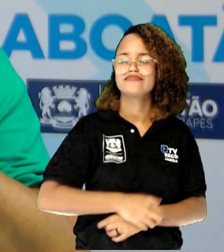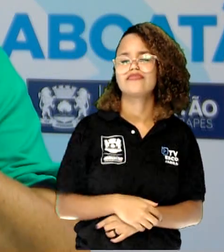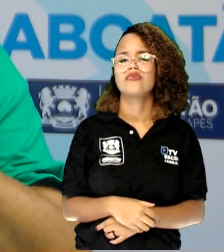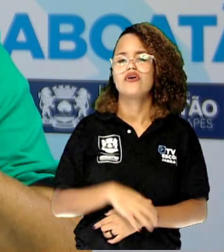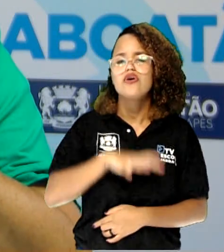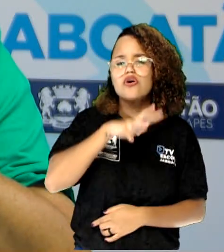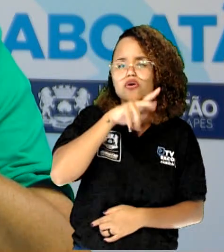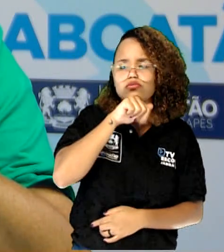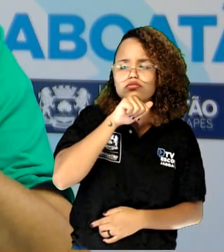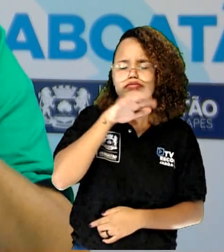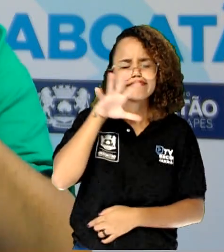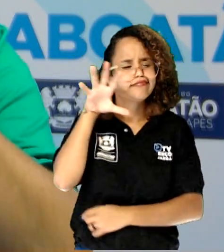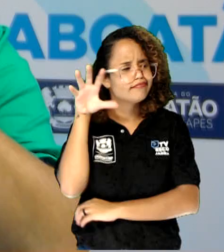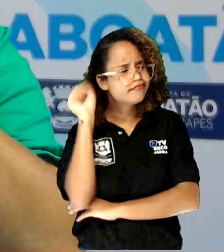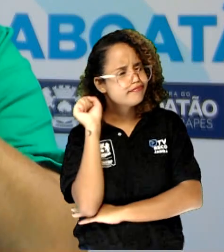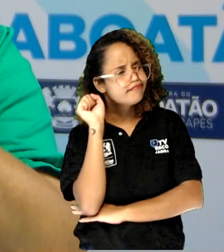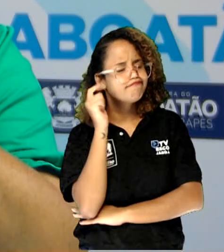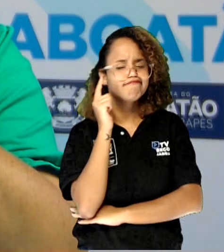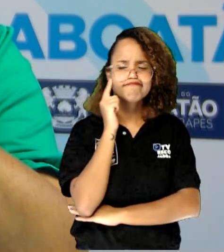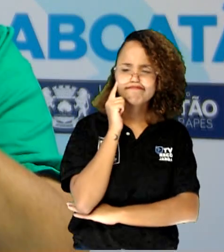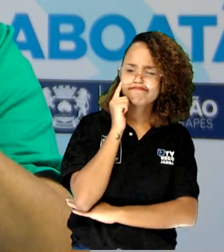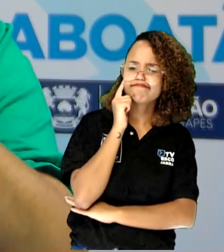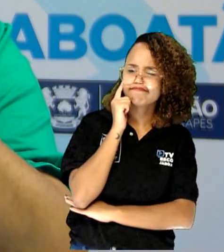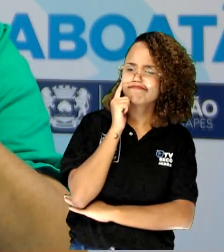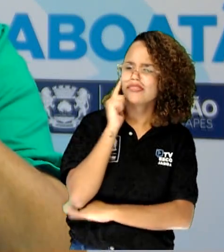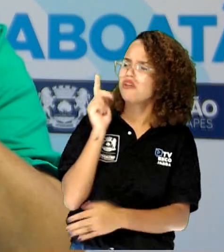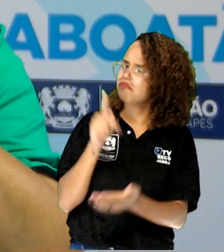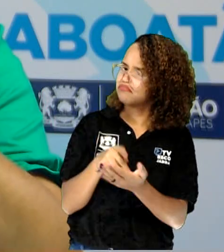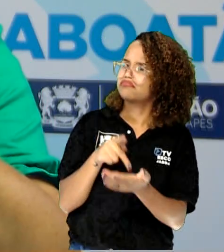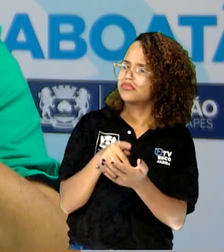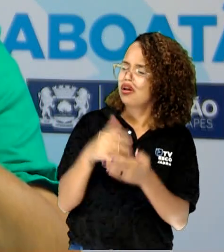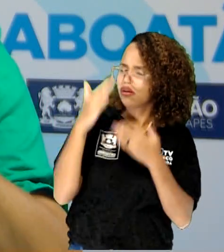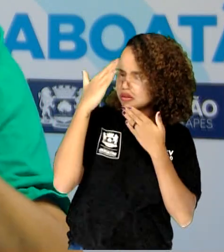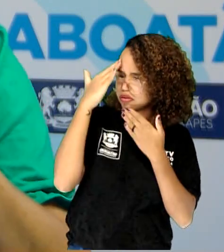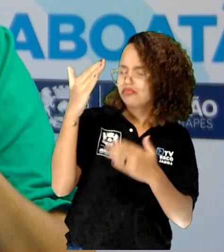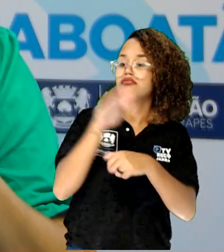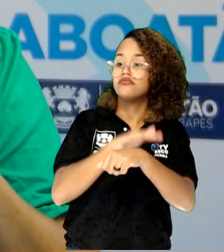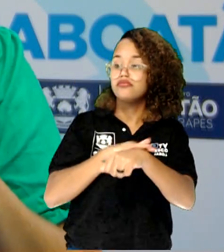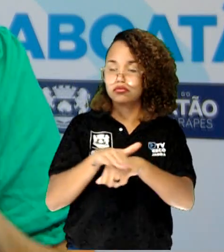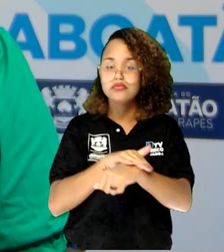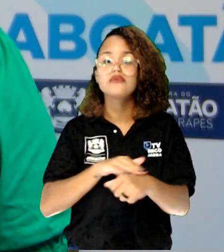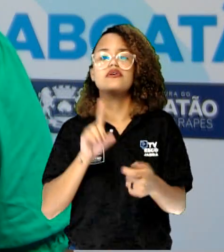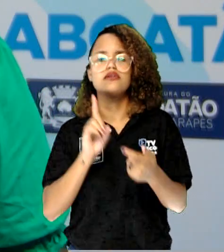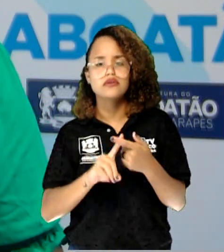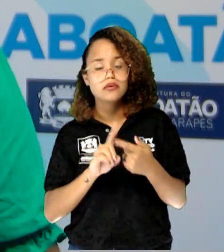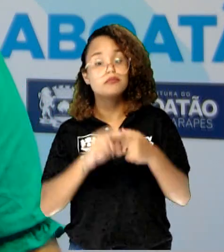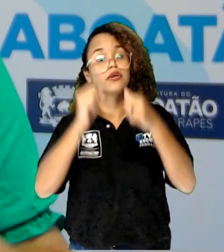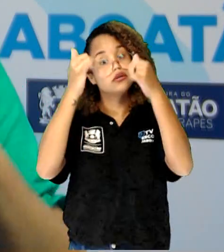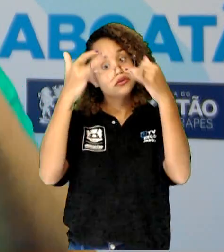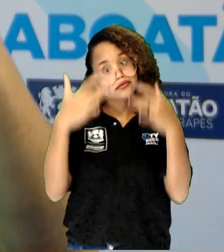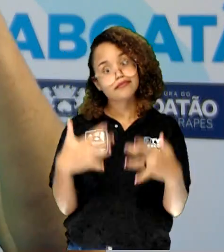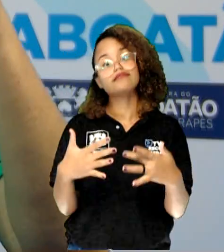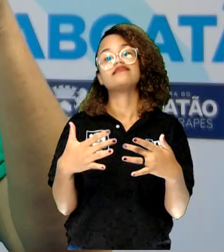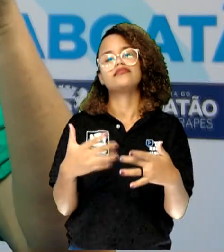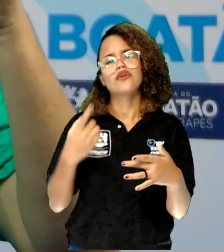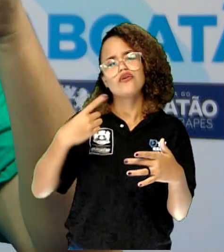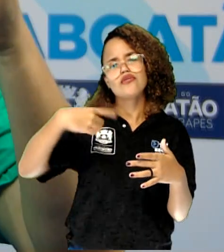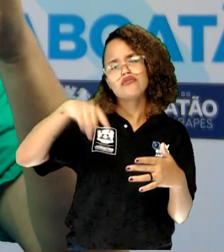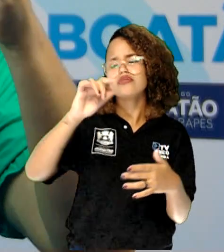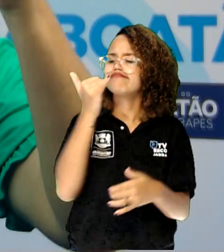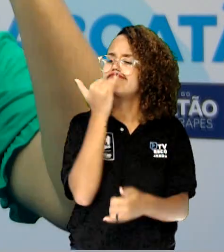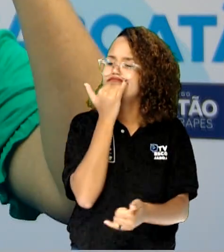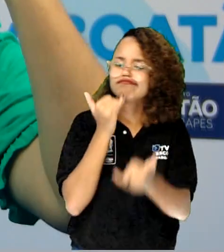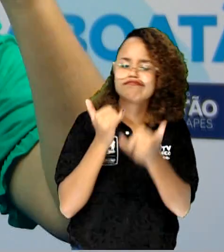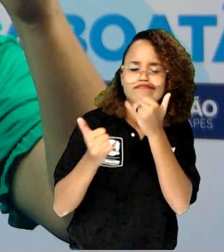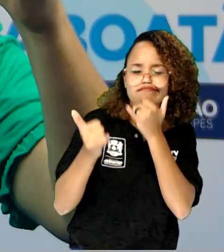animais escutaram, ao sapo deram razão. Agradeceram a conversa e também a explicação, foram pedindo